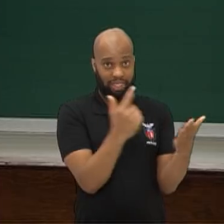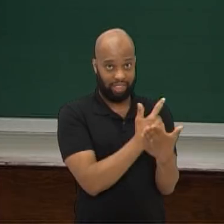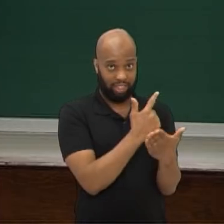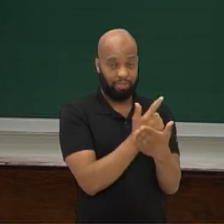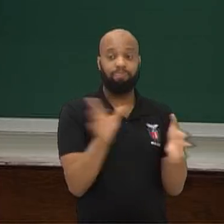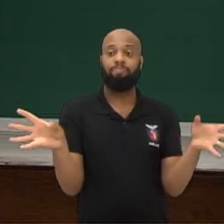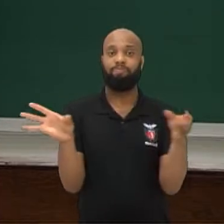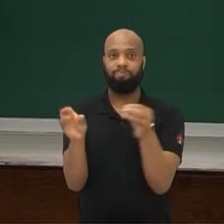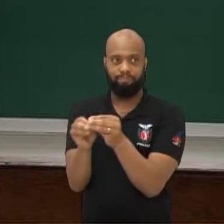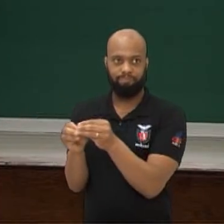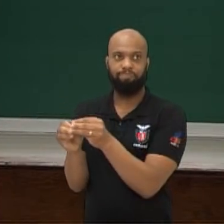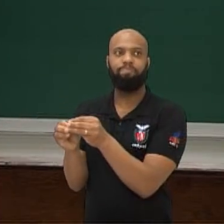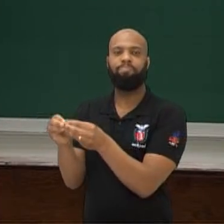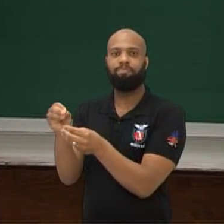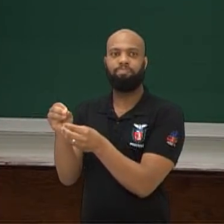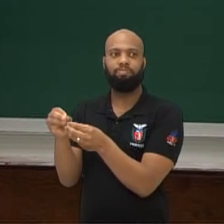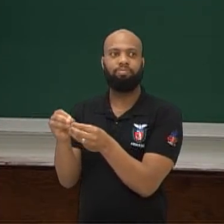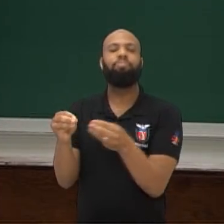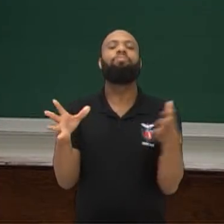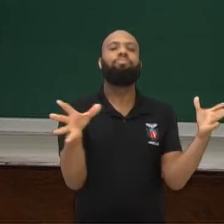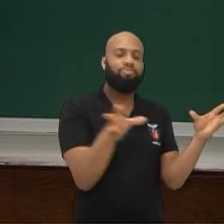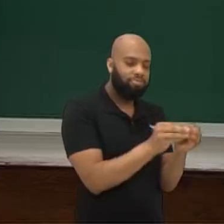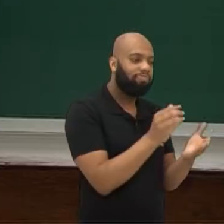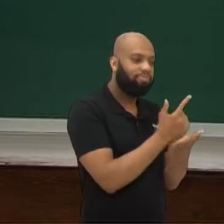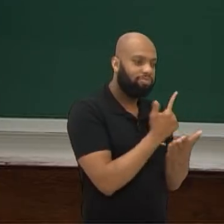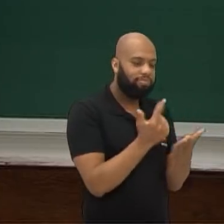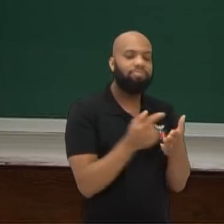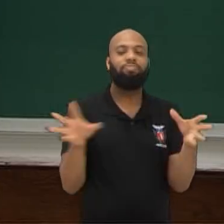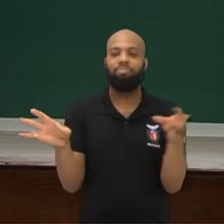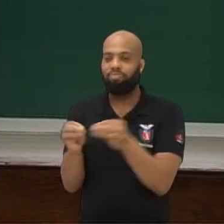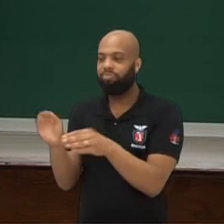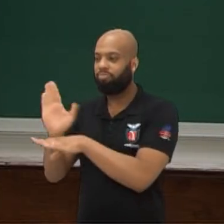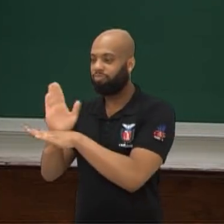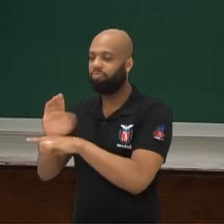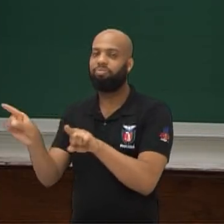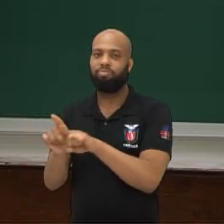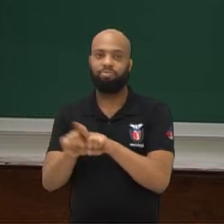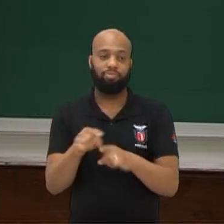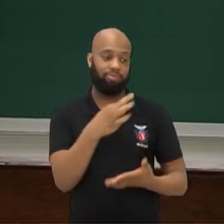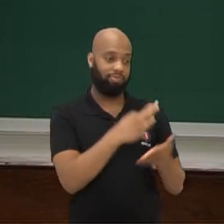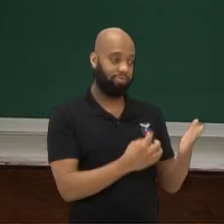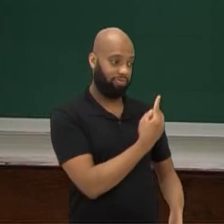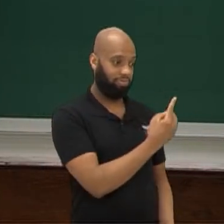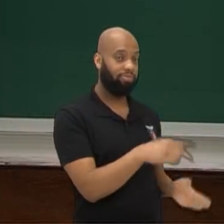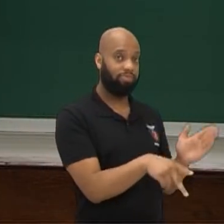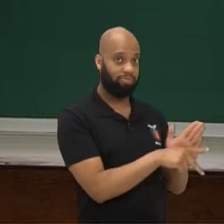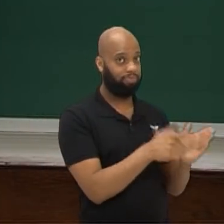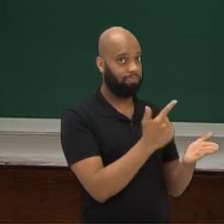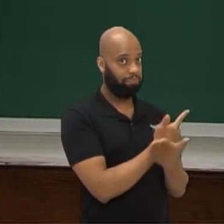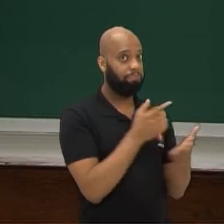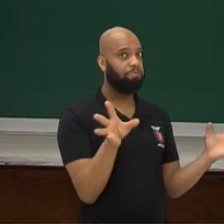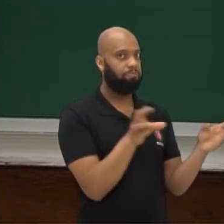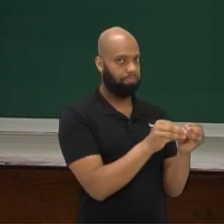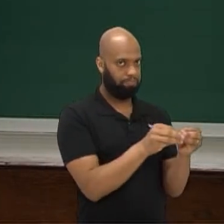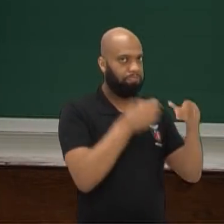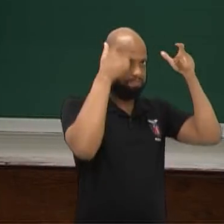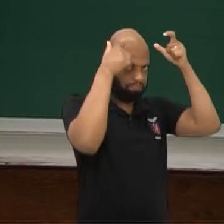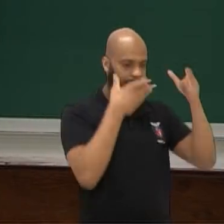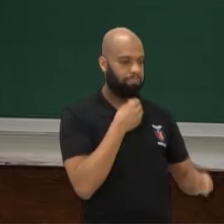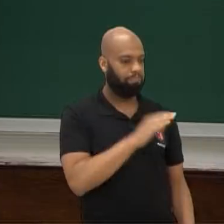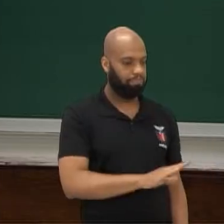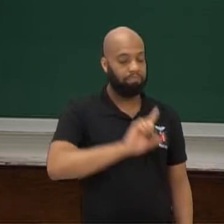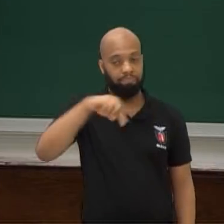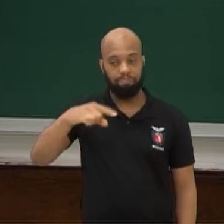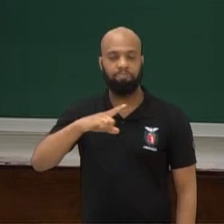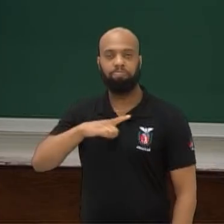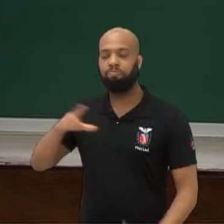sinopse de filme de livro e de filme. Né? Primeiro a gente leu no texto uma sinopse do livro, O Pequeno Príncipe, e na sequência a